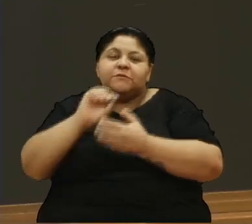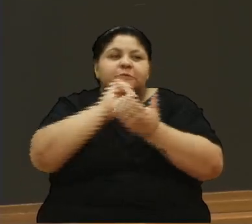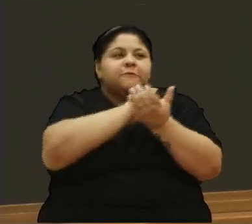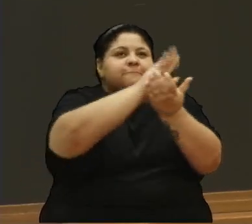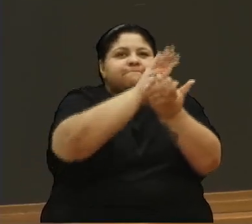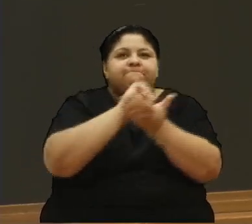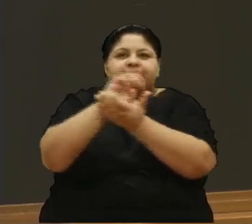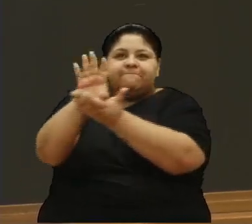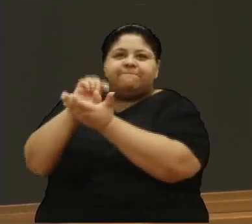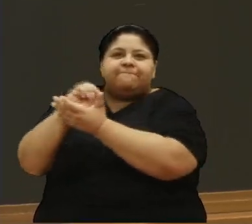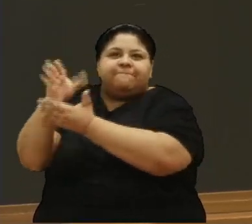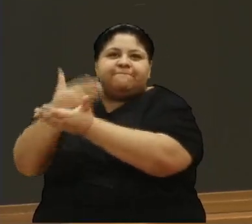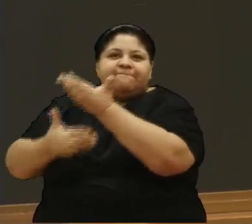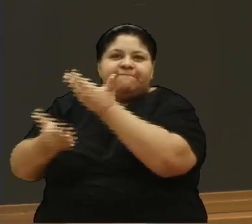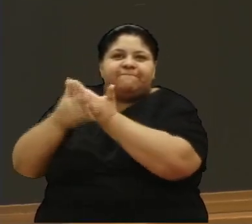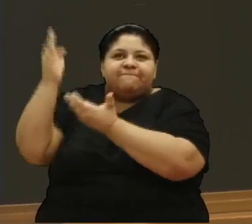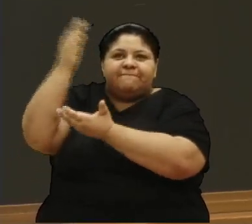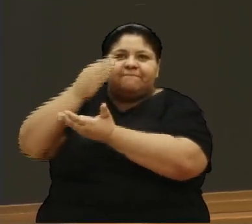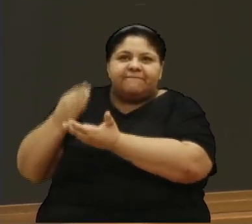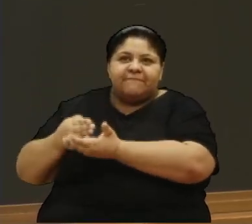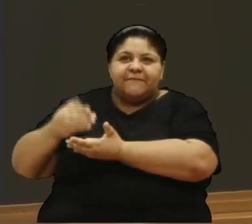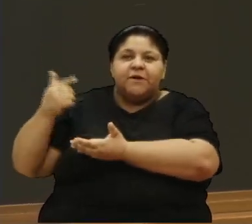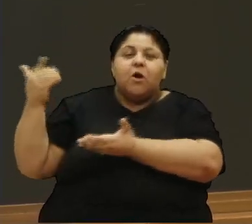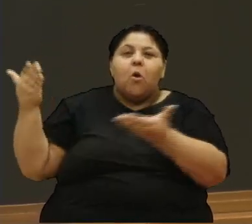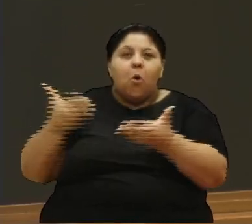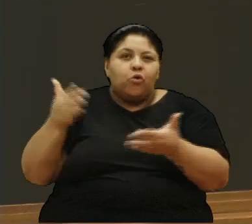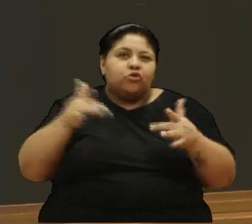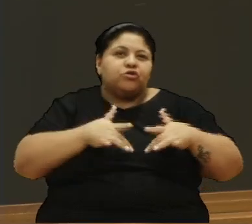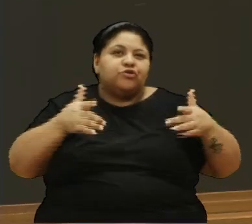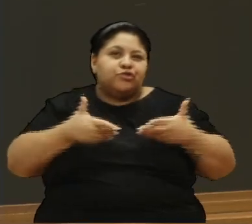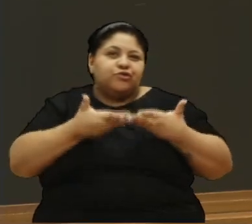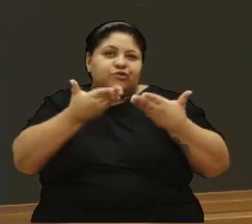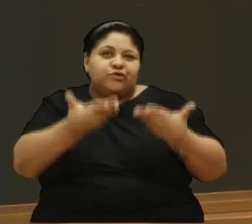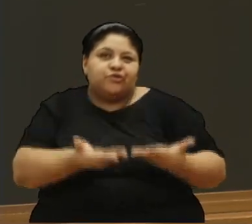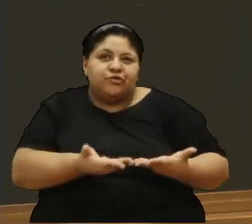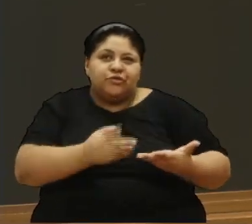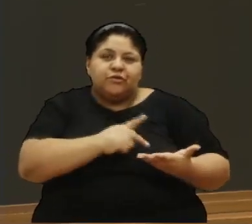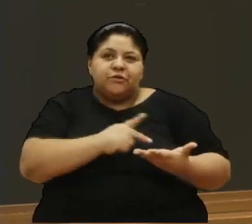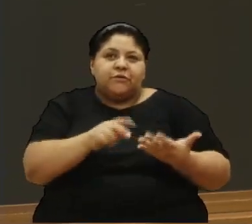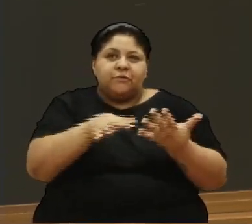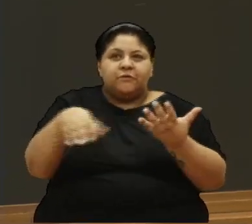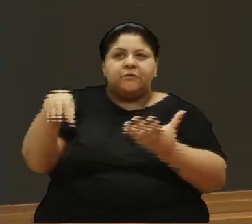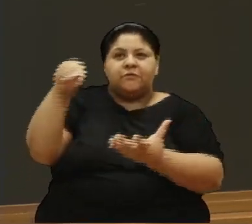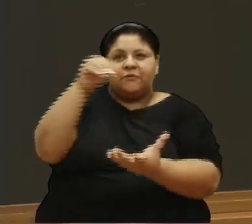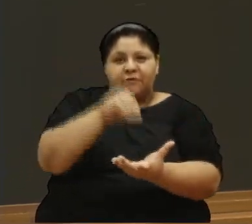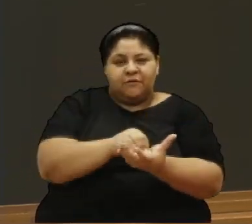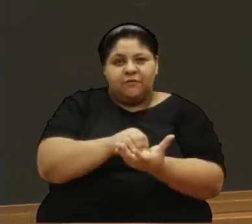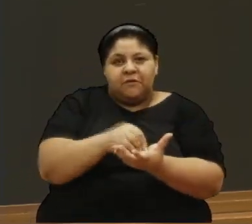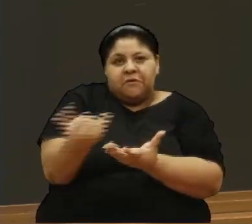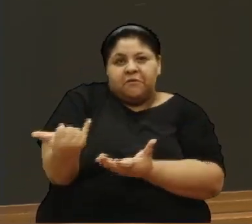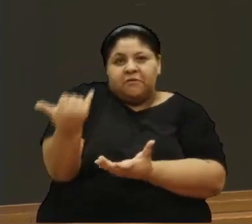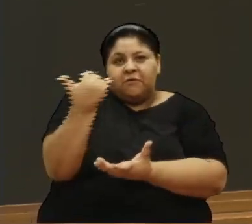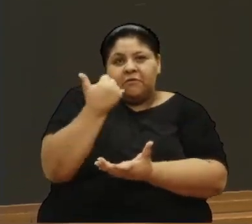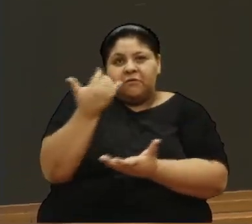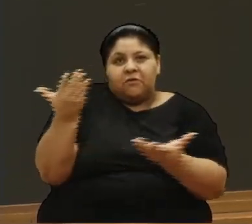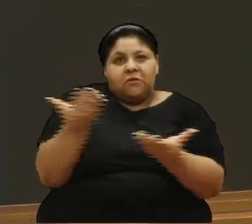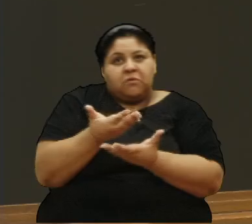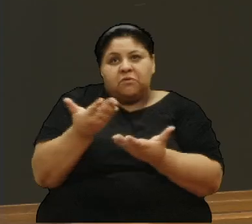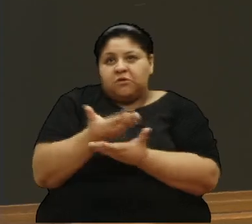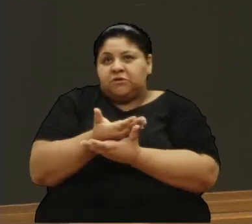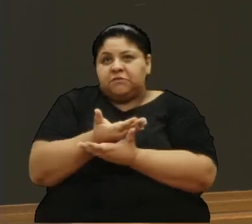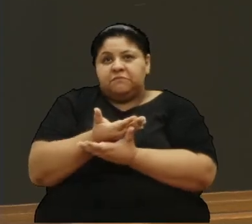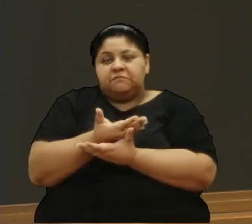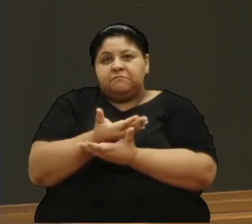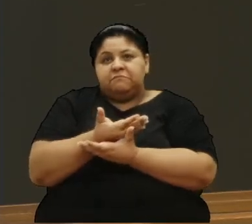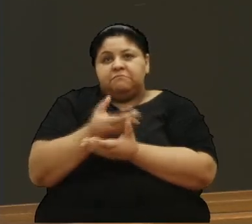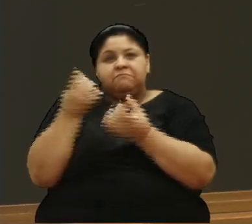para o planeta todo. Segundo, presidente, queria me solidarizar à presidente da Codeca, Maria de Lourdes, que, pelo que nos informaram, deixará o cargo.